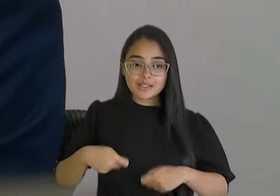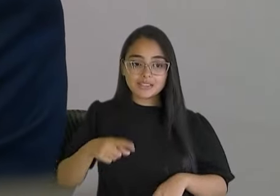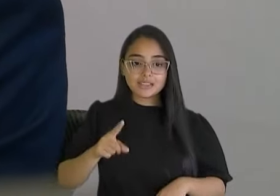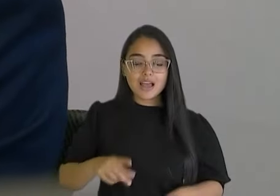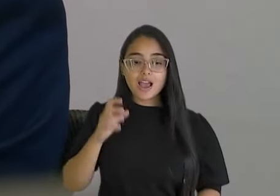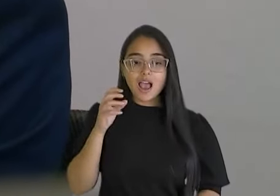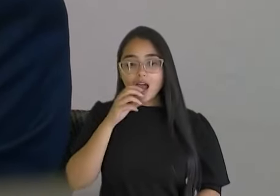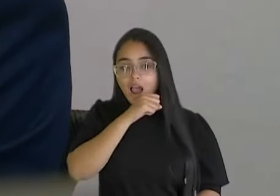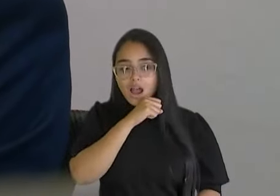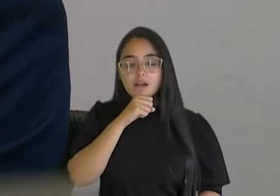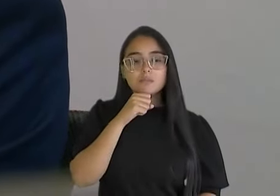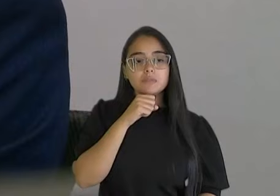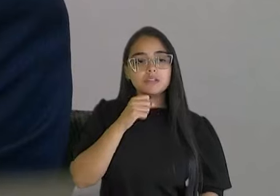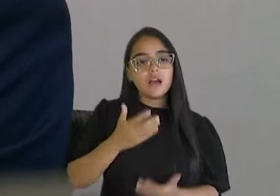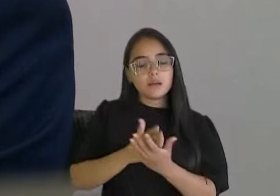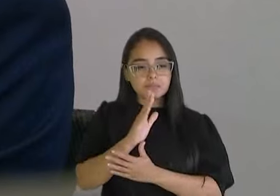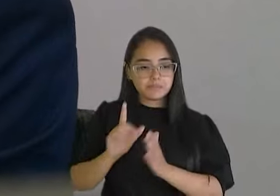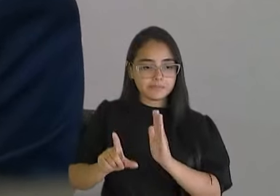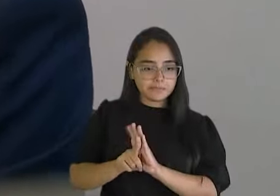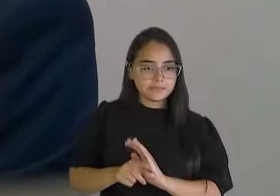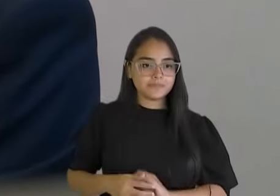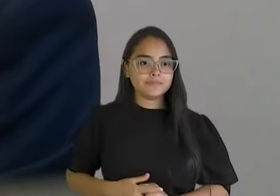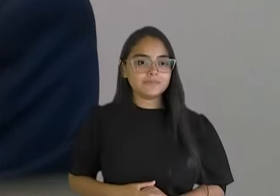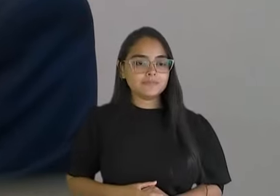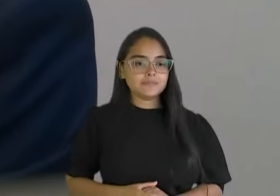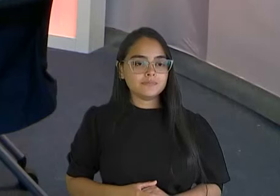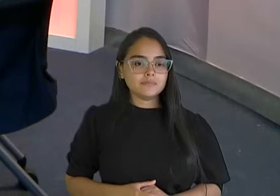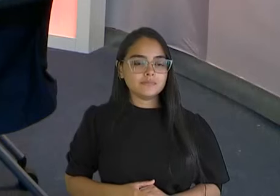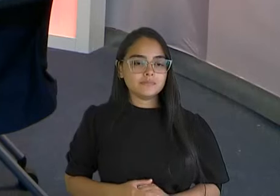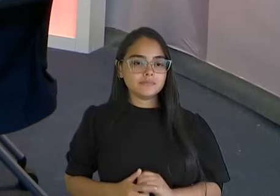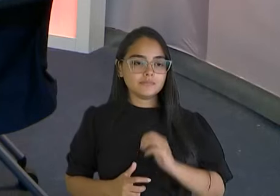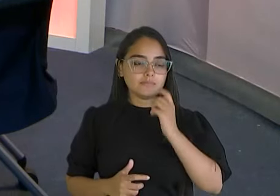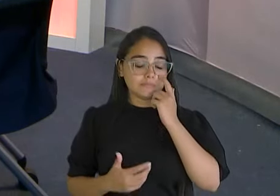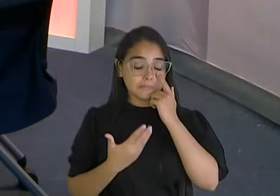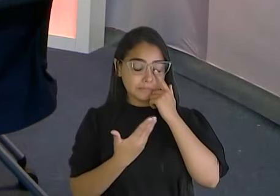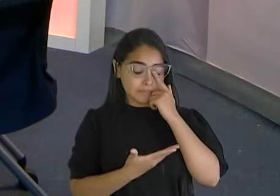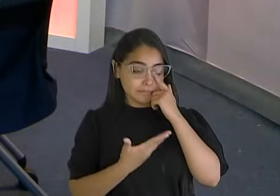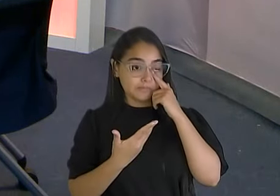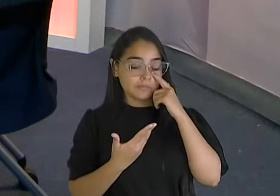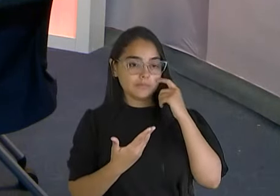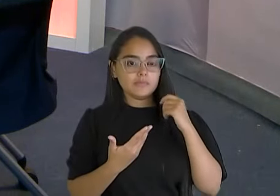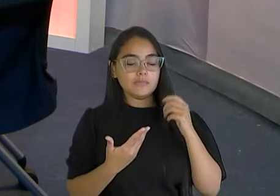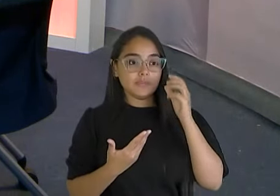mais rápida. Uhum. Né? Beatriz,